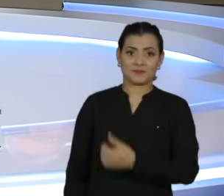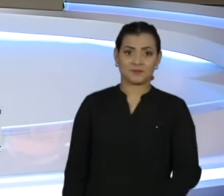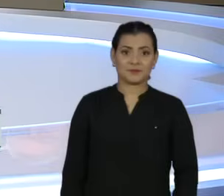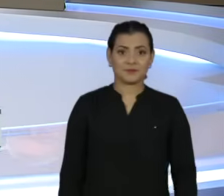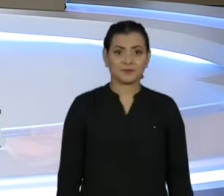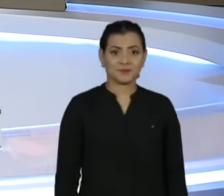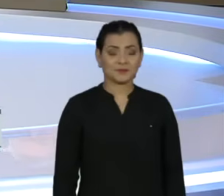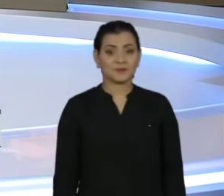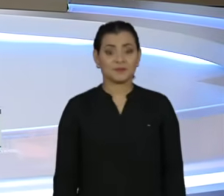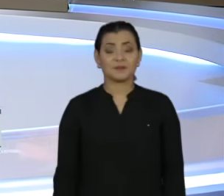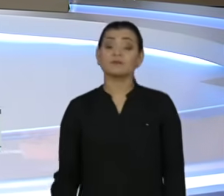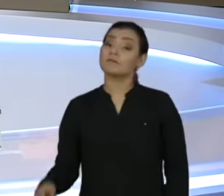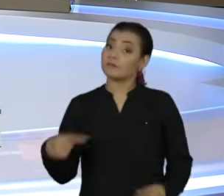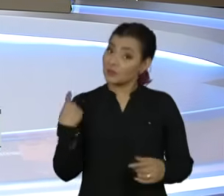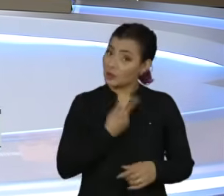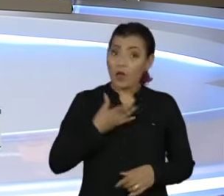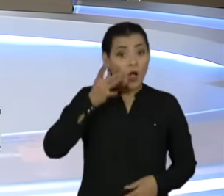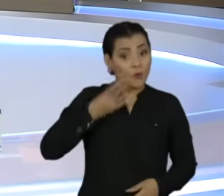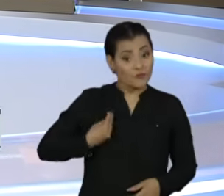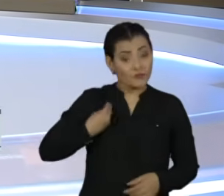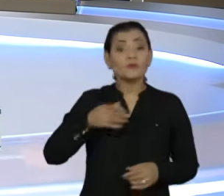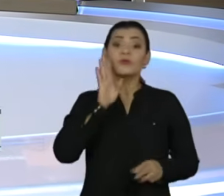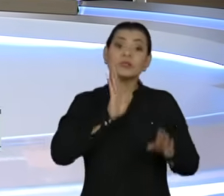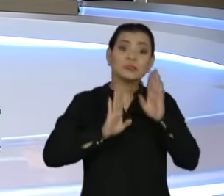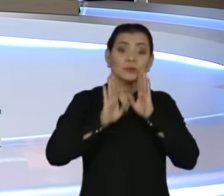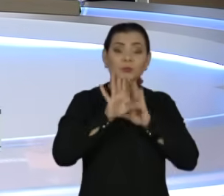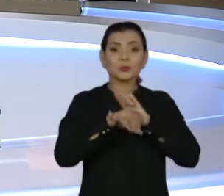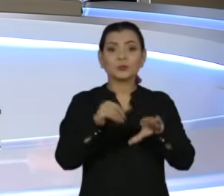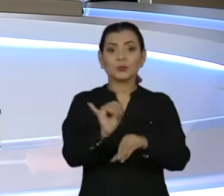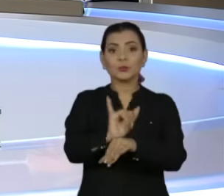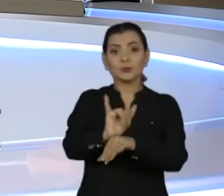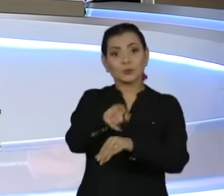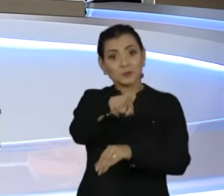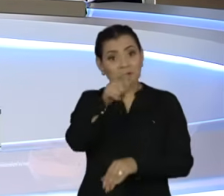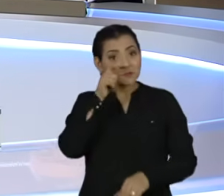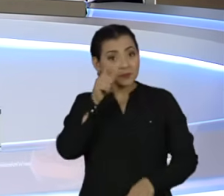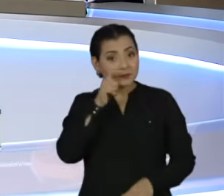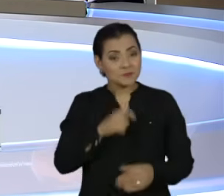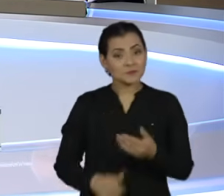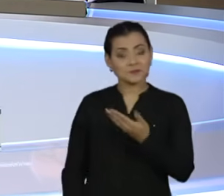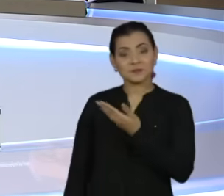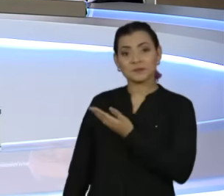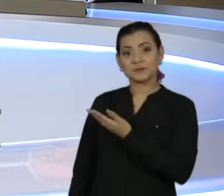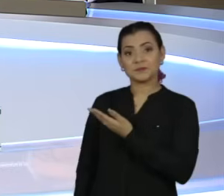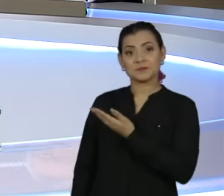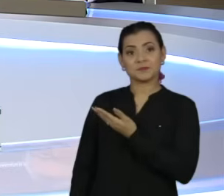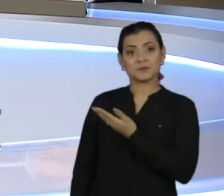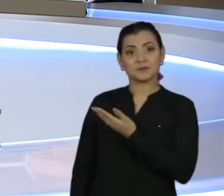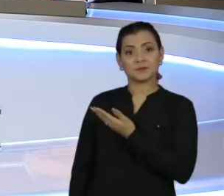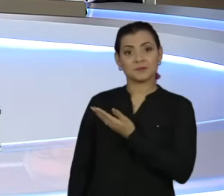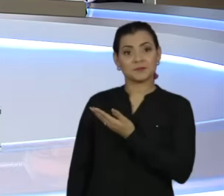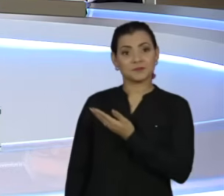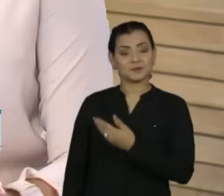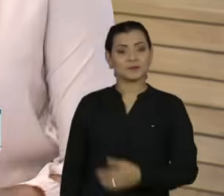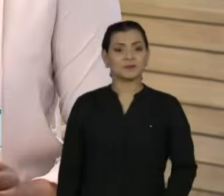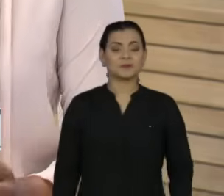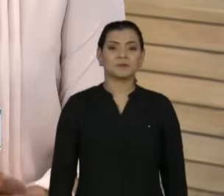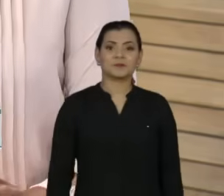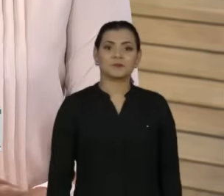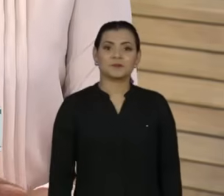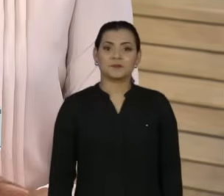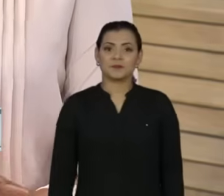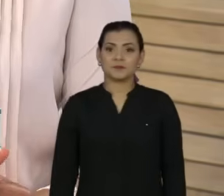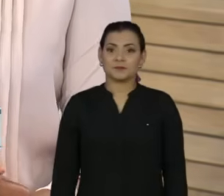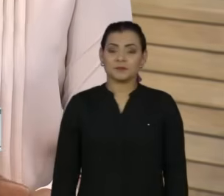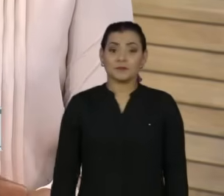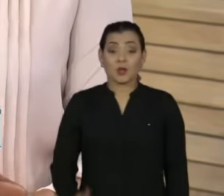210174. Nós estamos também ao vivo no Facebook e no YouTube, na página Jornalismo TV Cultura.